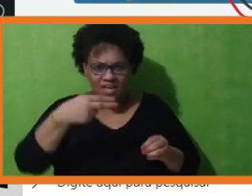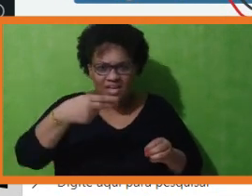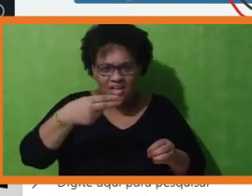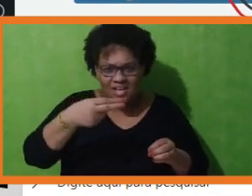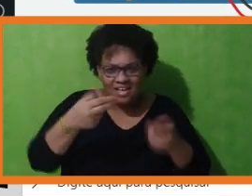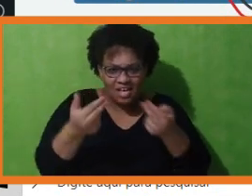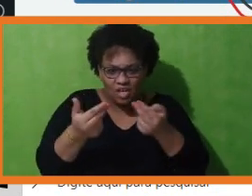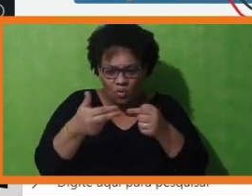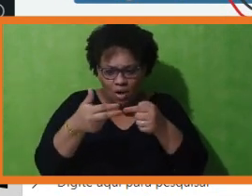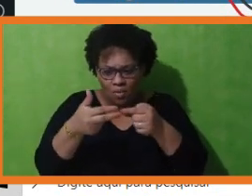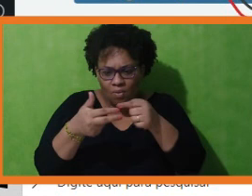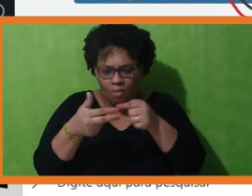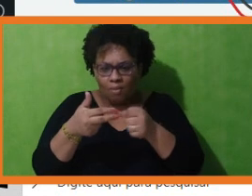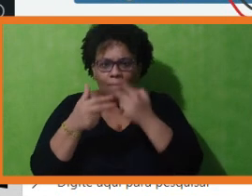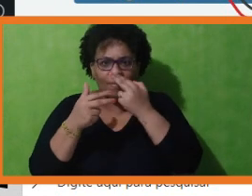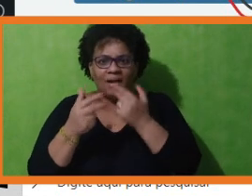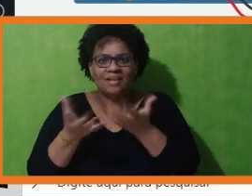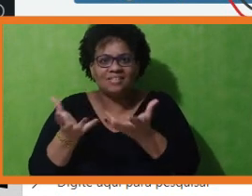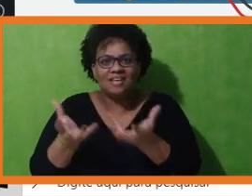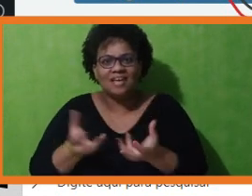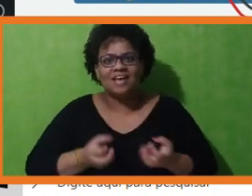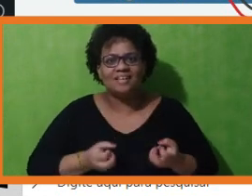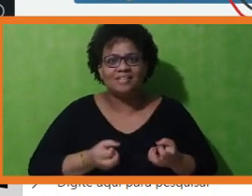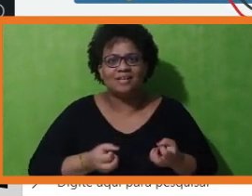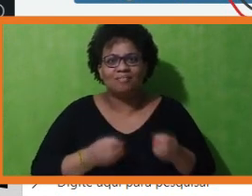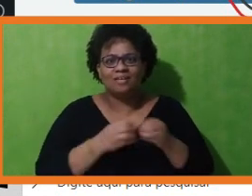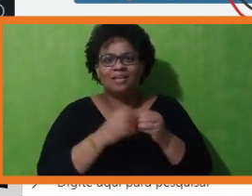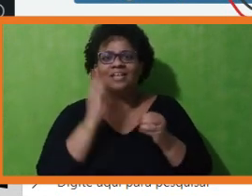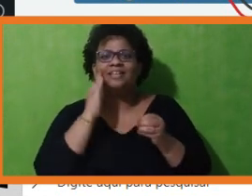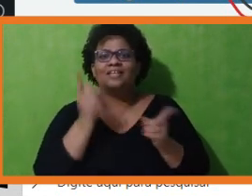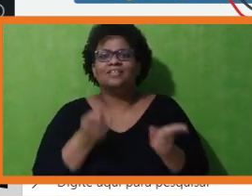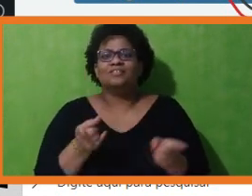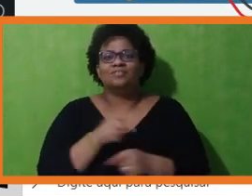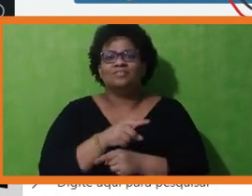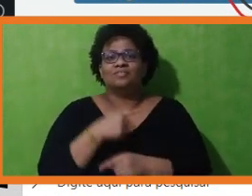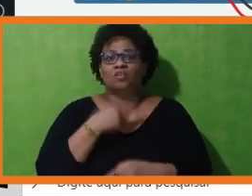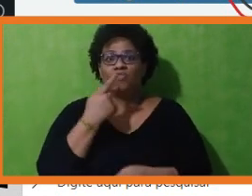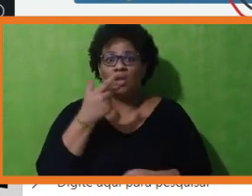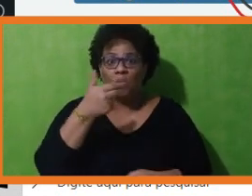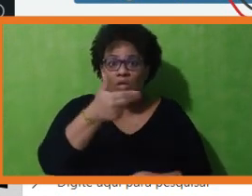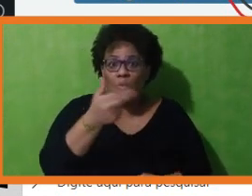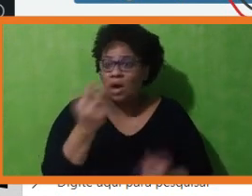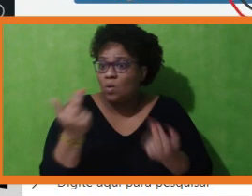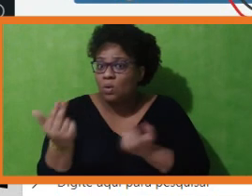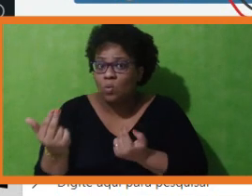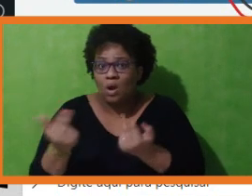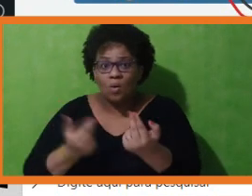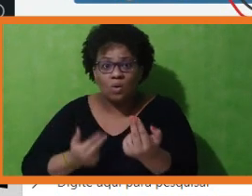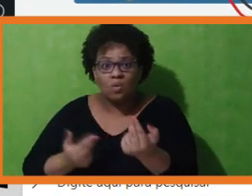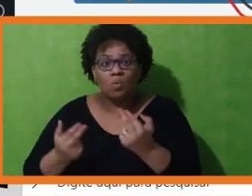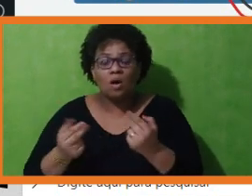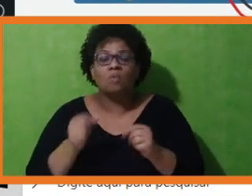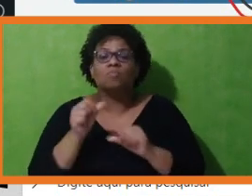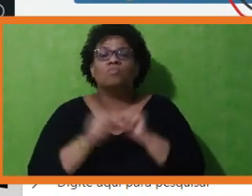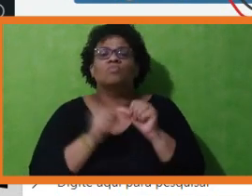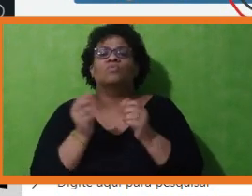entende que esse igual aqui, ele é o sinal de atribuição, é recebe. Ele lê isso como recebe. Se eu quero dizer igual,